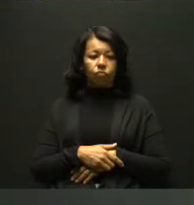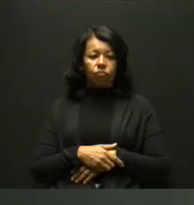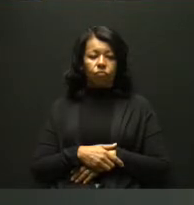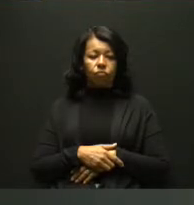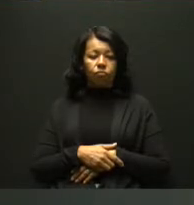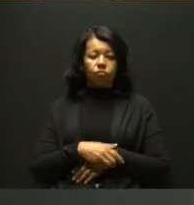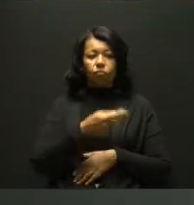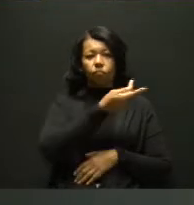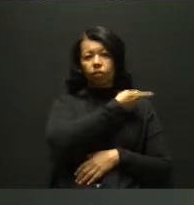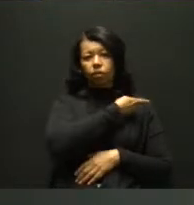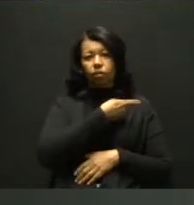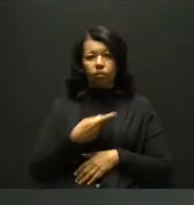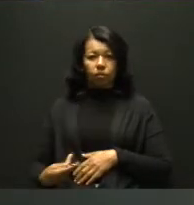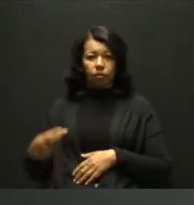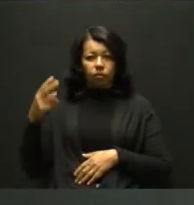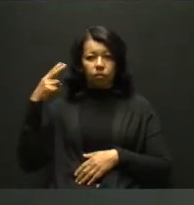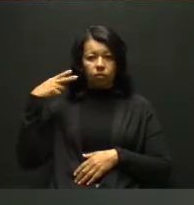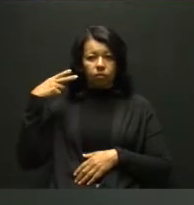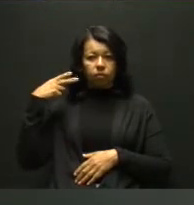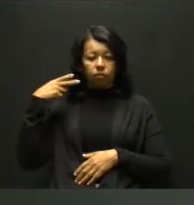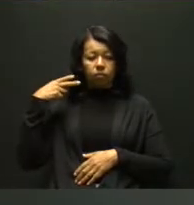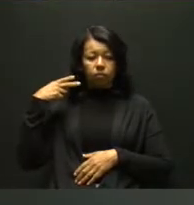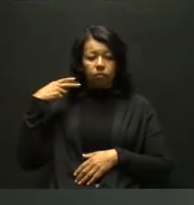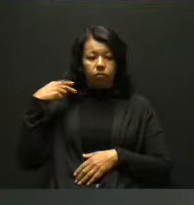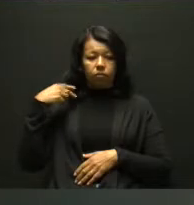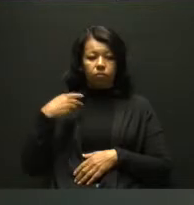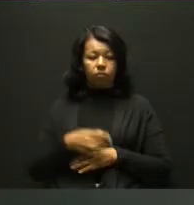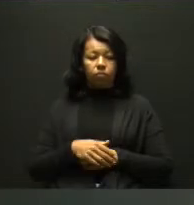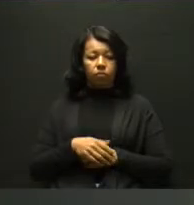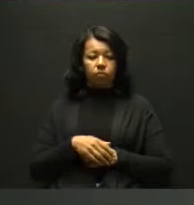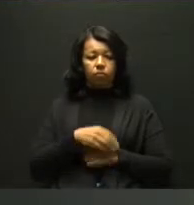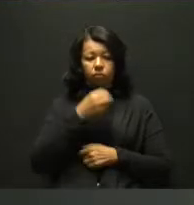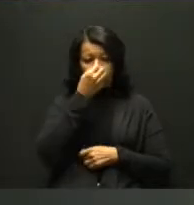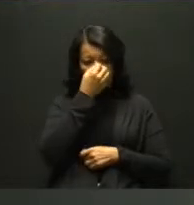o presidente lembra o credor questão já fez uso da palavra tá